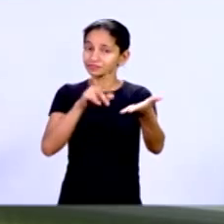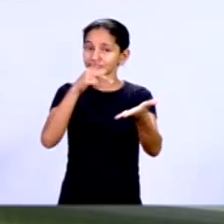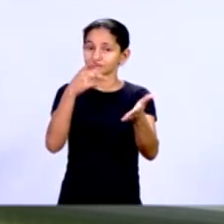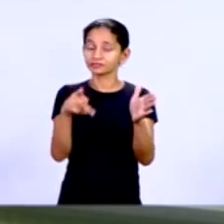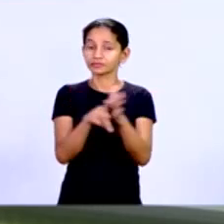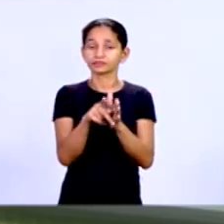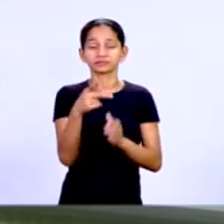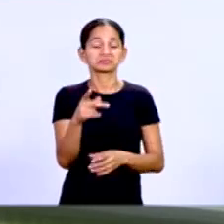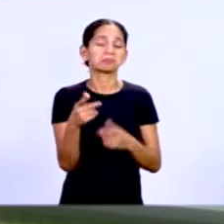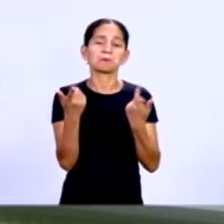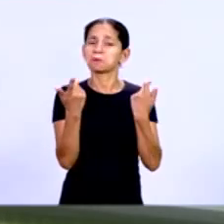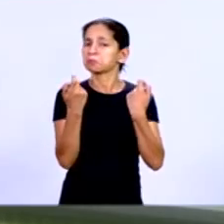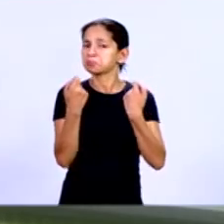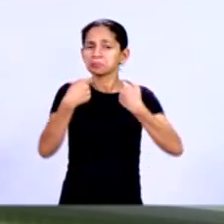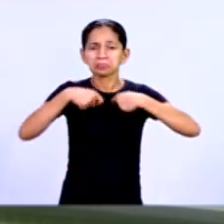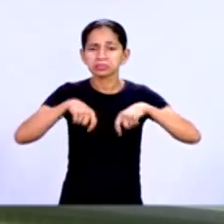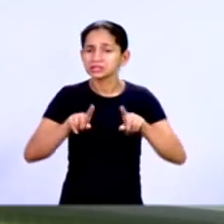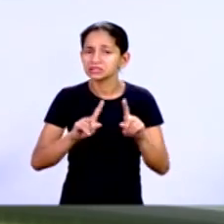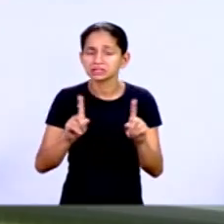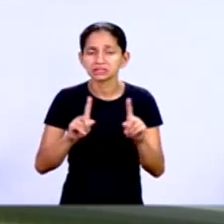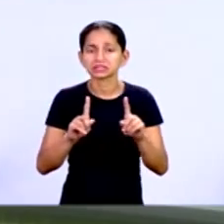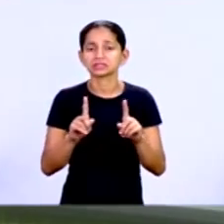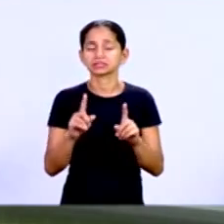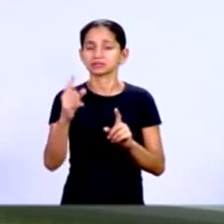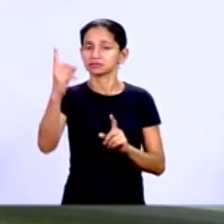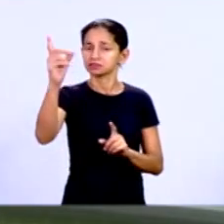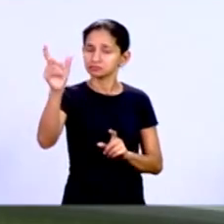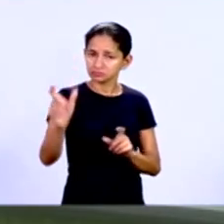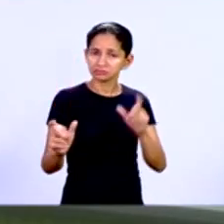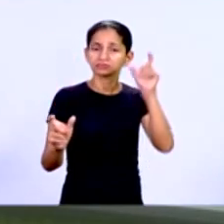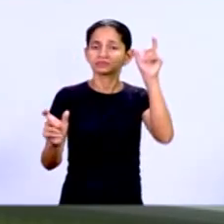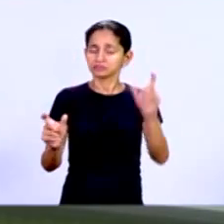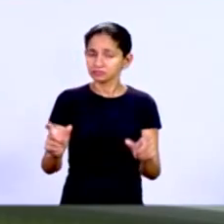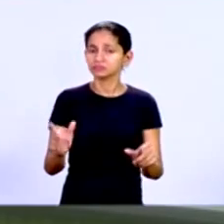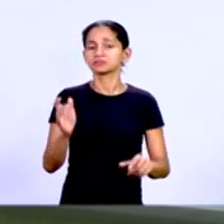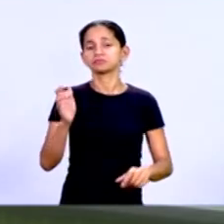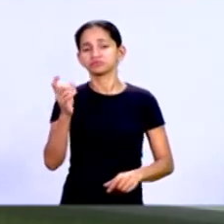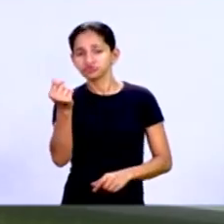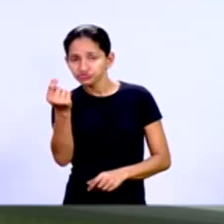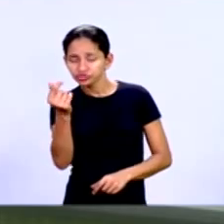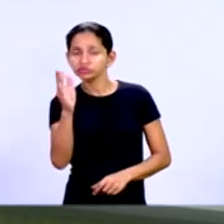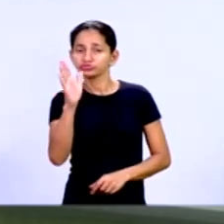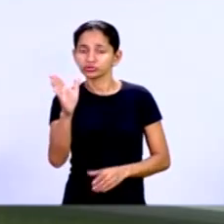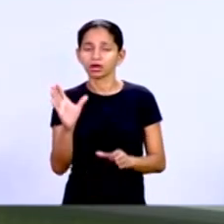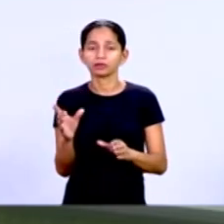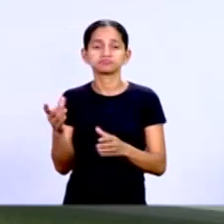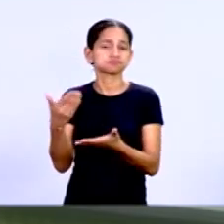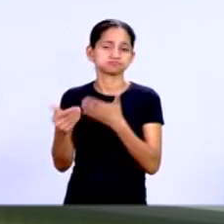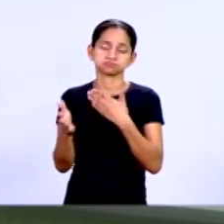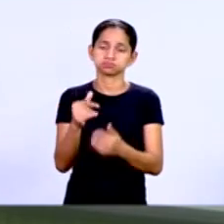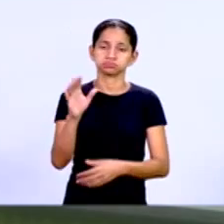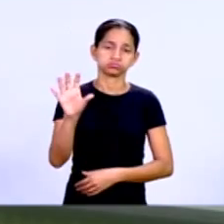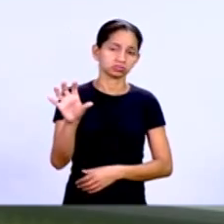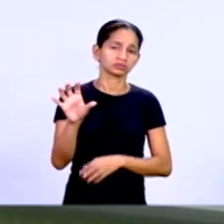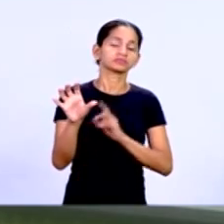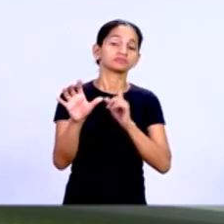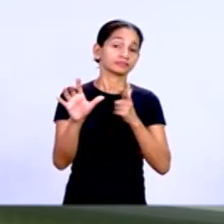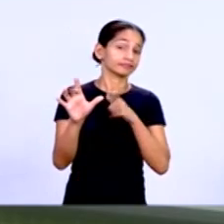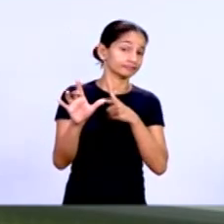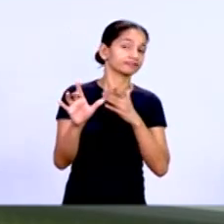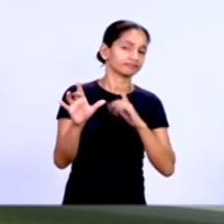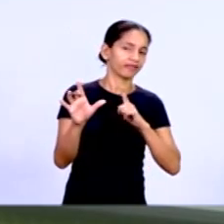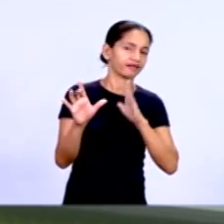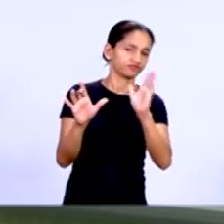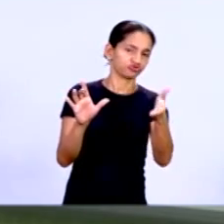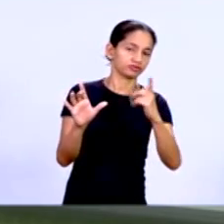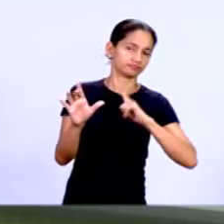Nesse caso aqui não. Nesse caso eles vão buscando, eles têm que ter um capital disponível para quando qualquer das pessoas físicas ou jurídicas precisar